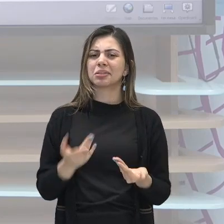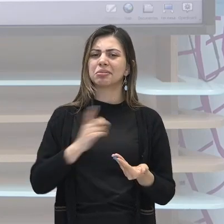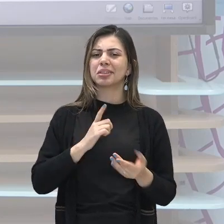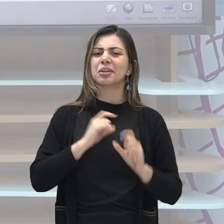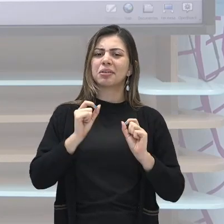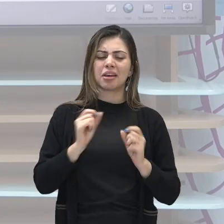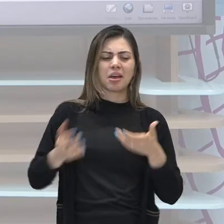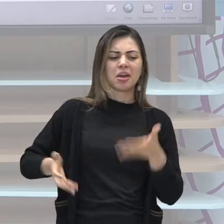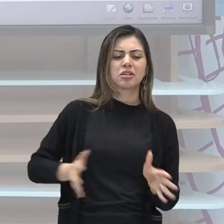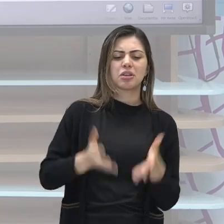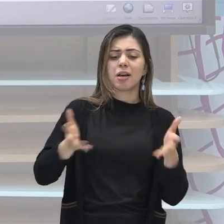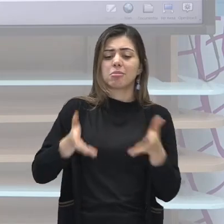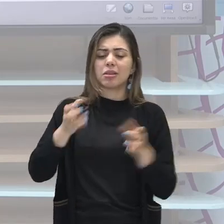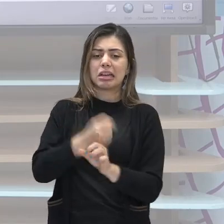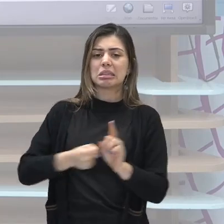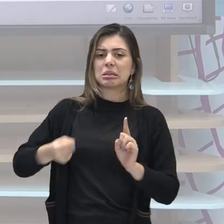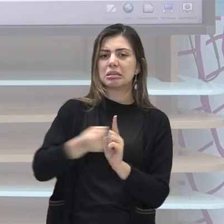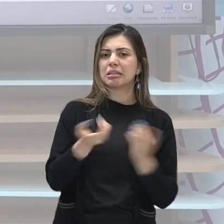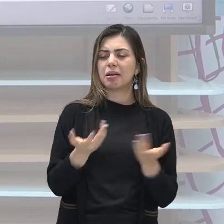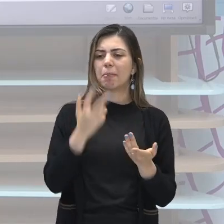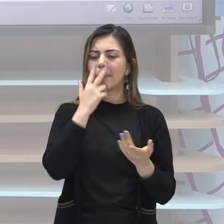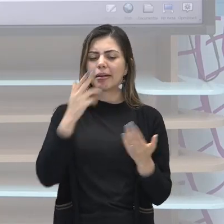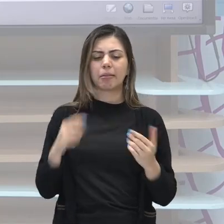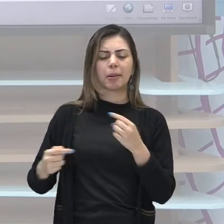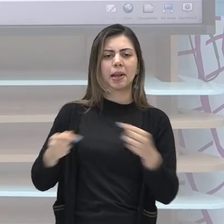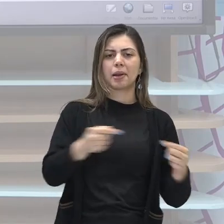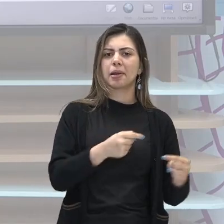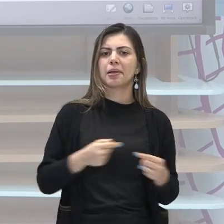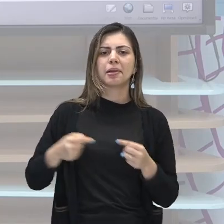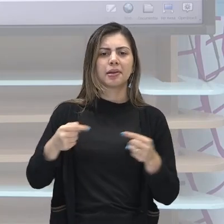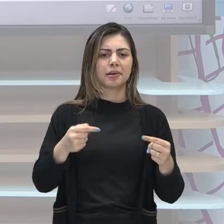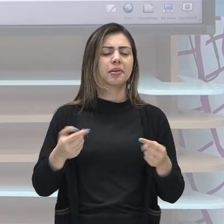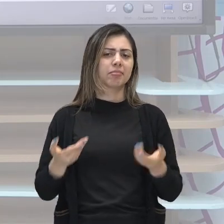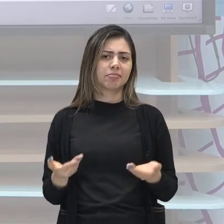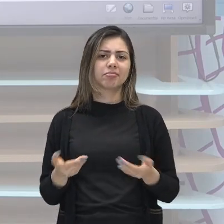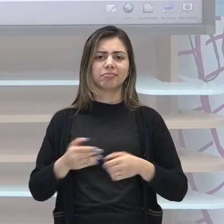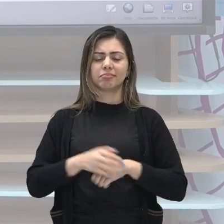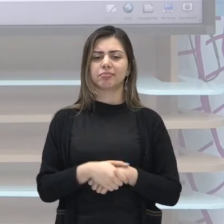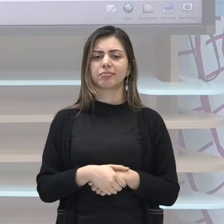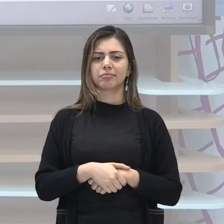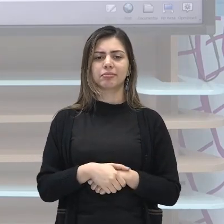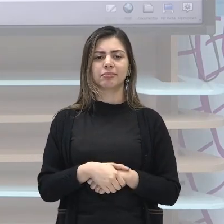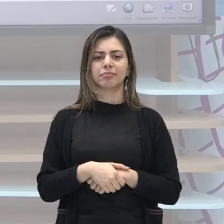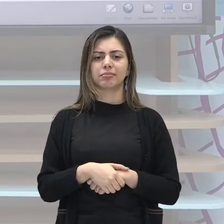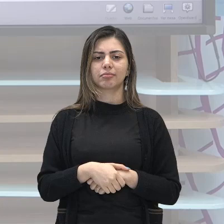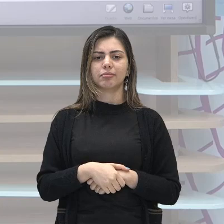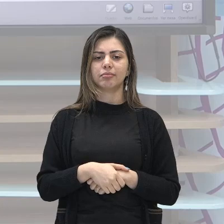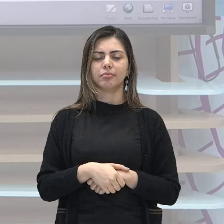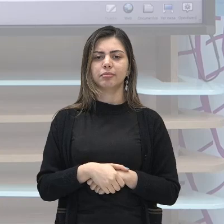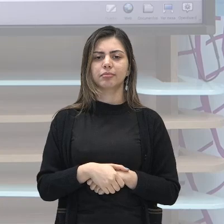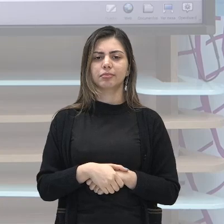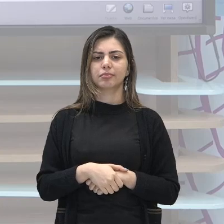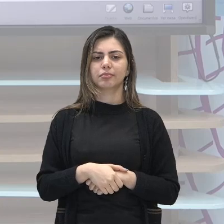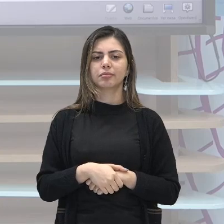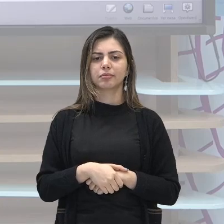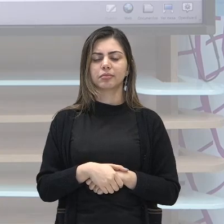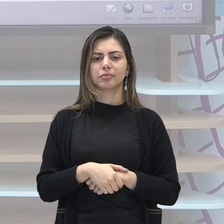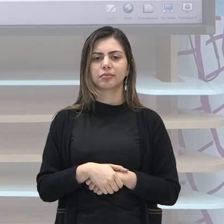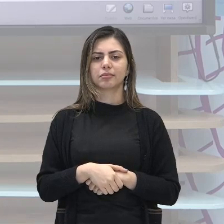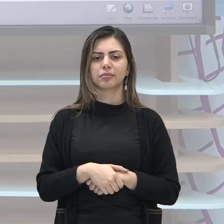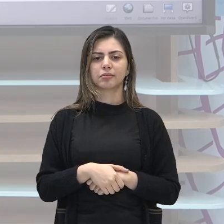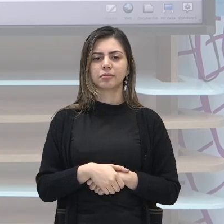a competição entre os outros e até com que, né, um